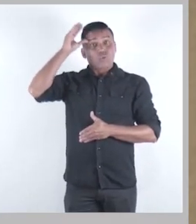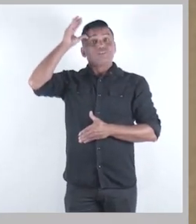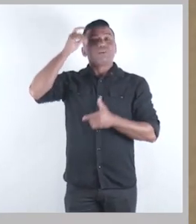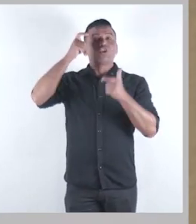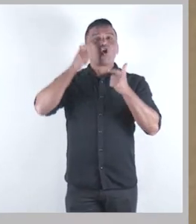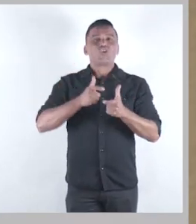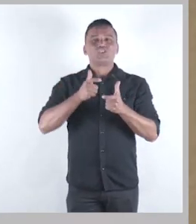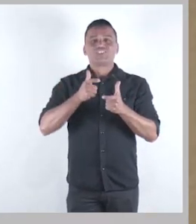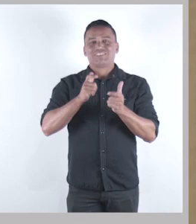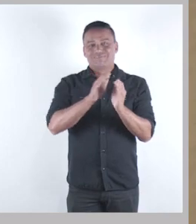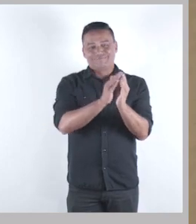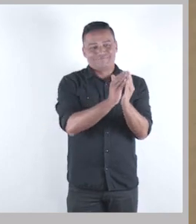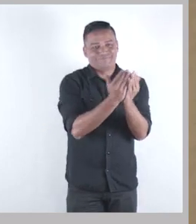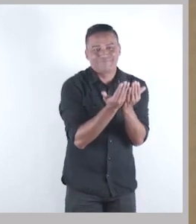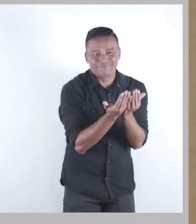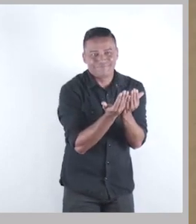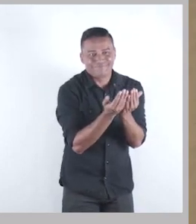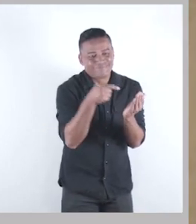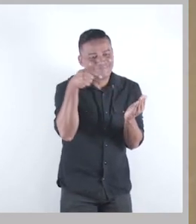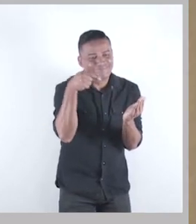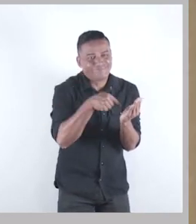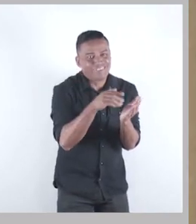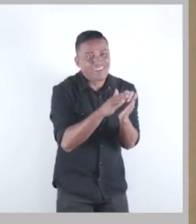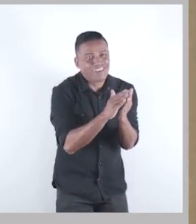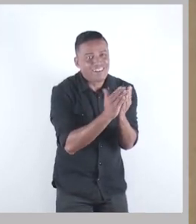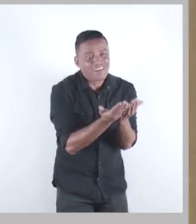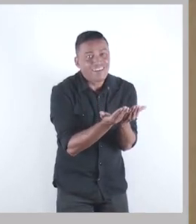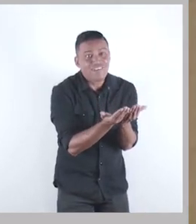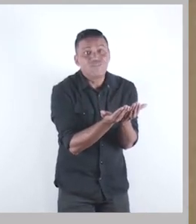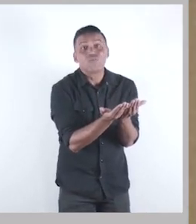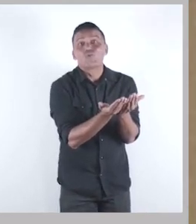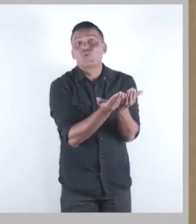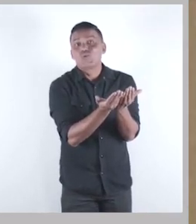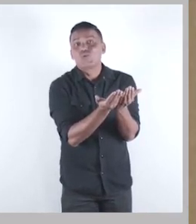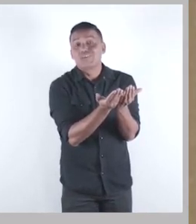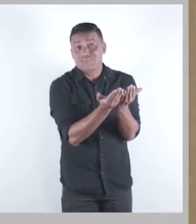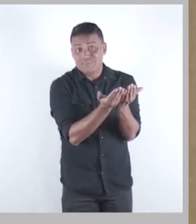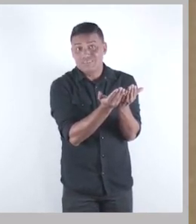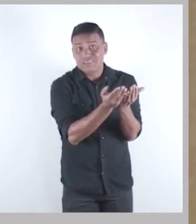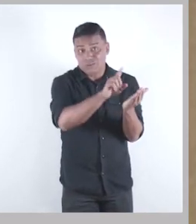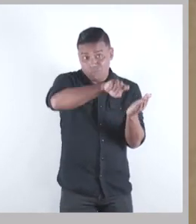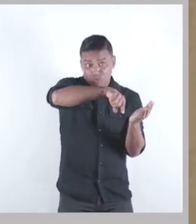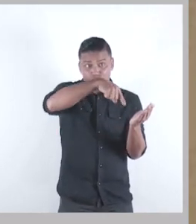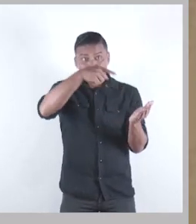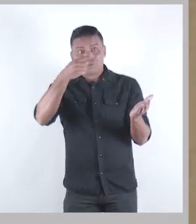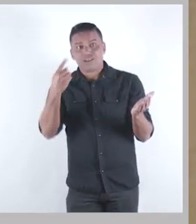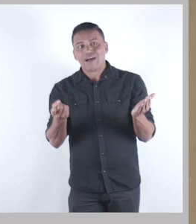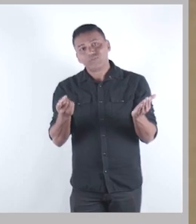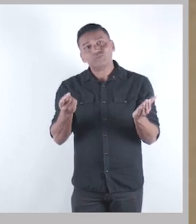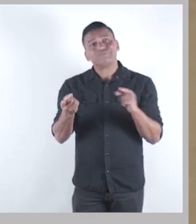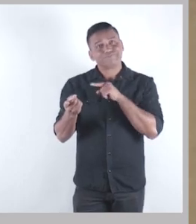nos livros. O conhecimento está nos livros, por um lado. Por outro lado, se você quer